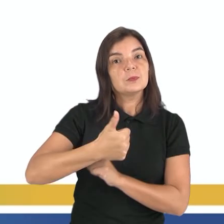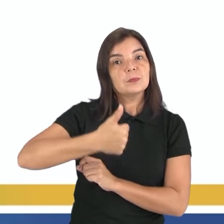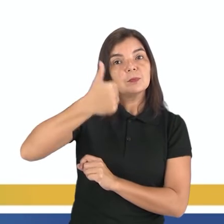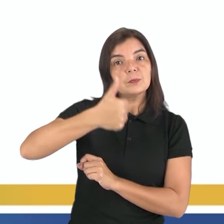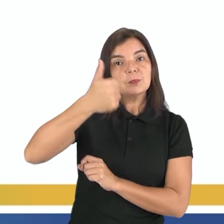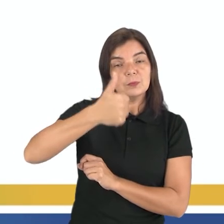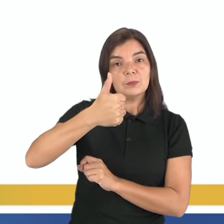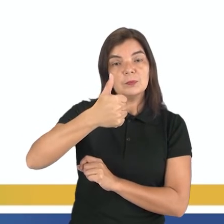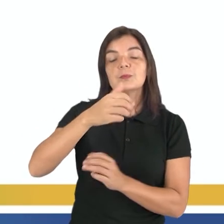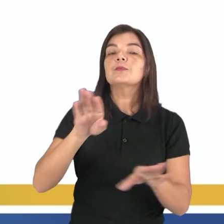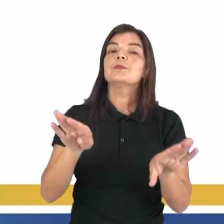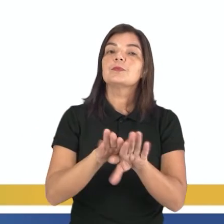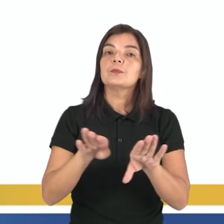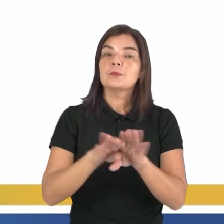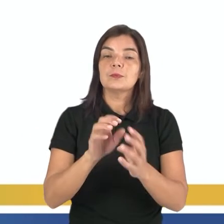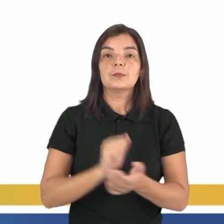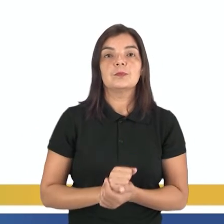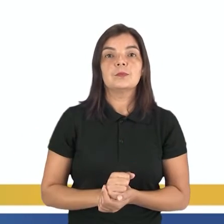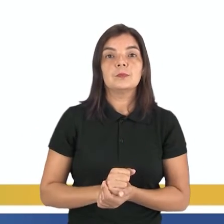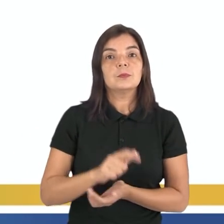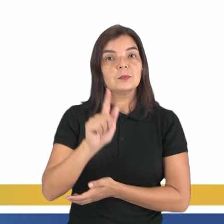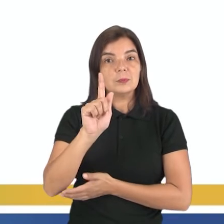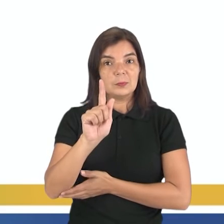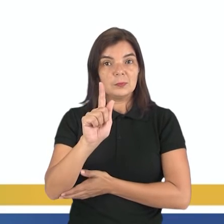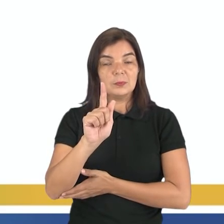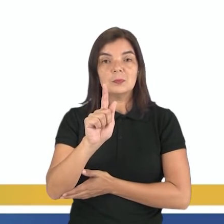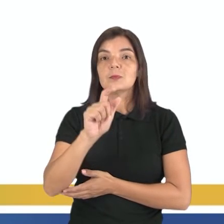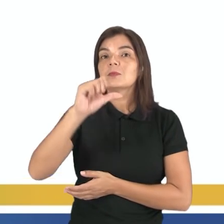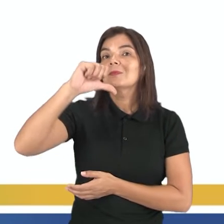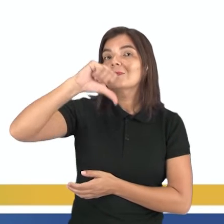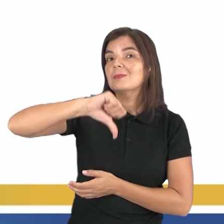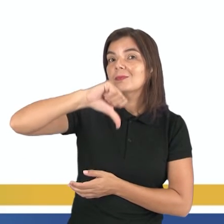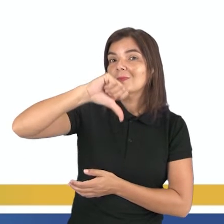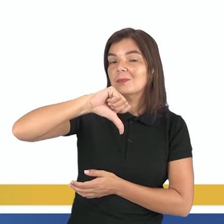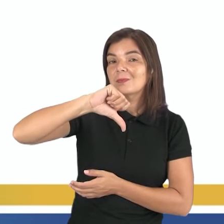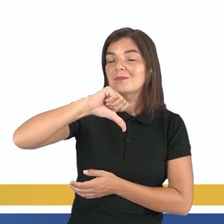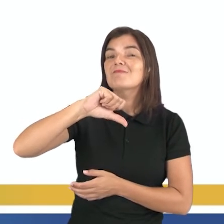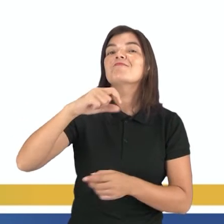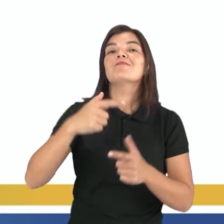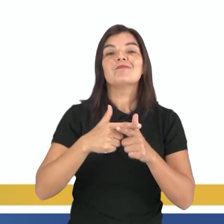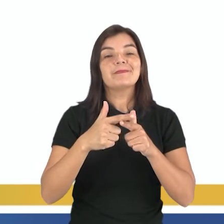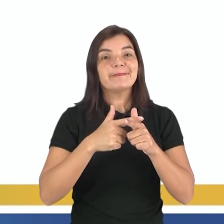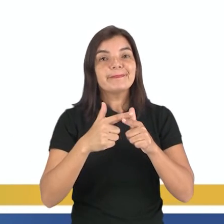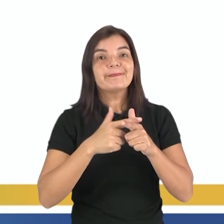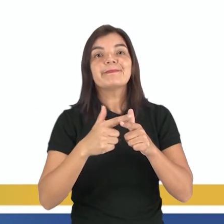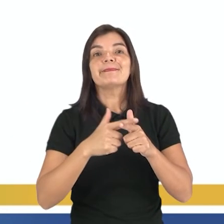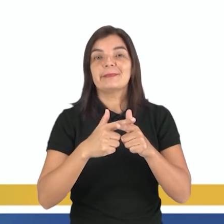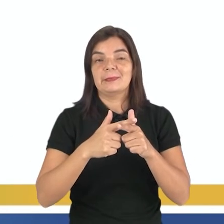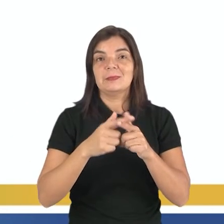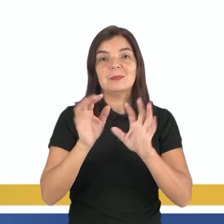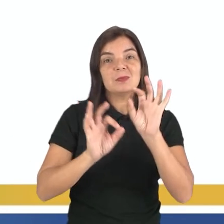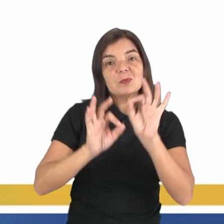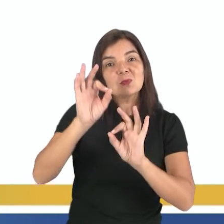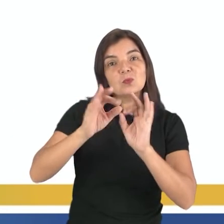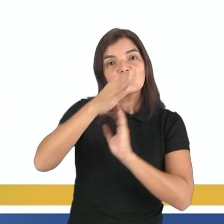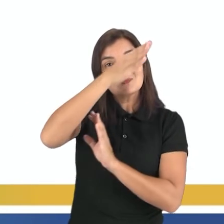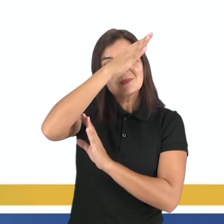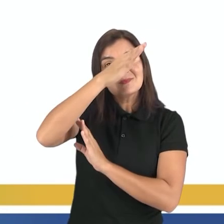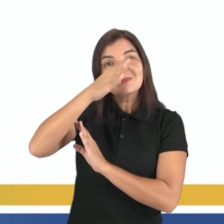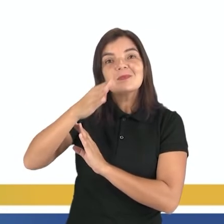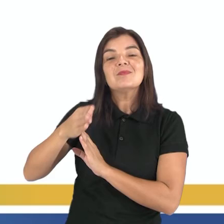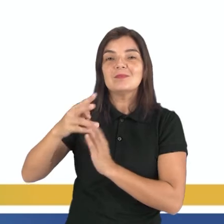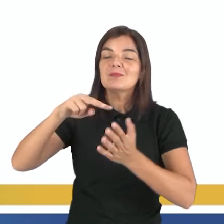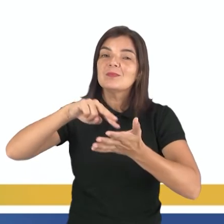o coeficiente angular da função g era negativo. E isso interfere na inclinação, né,